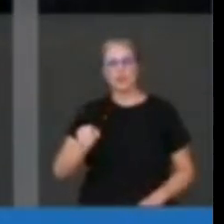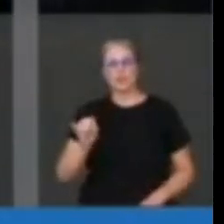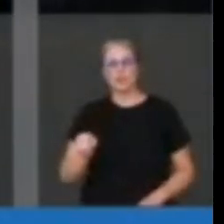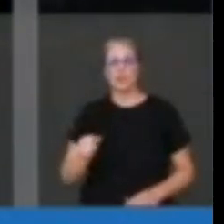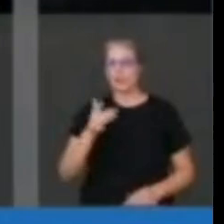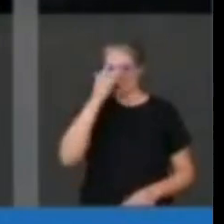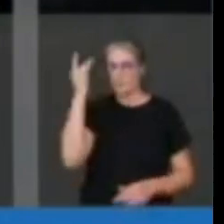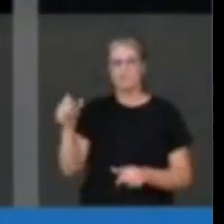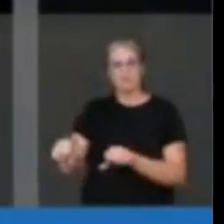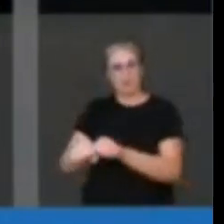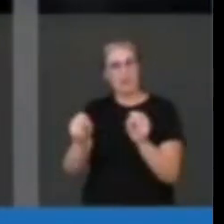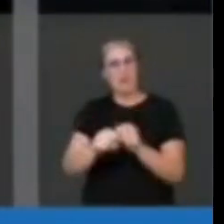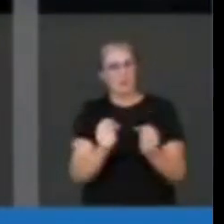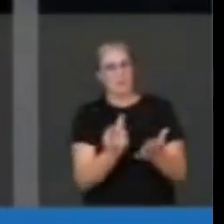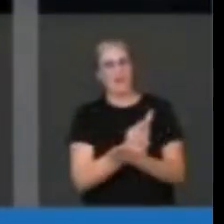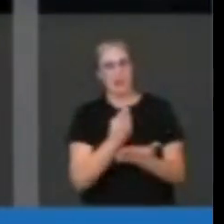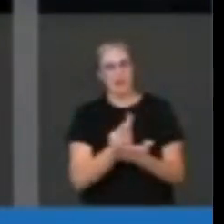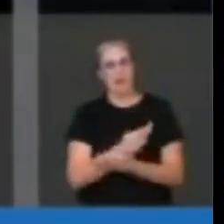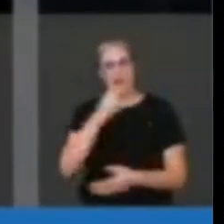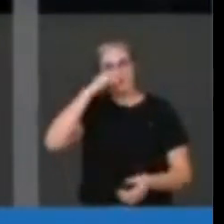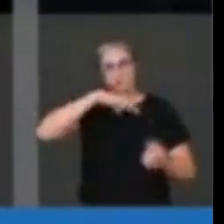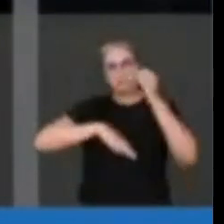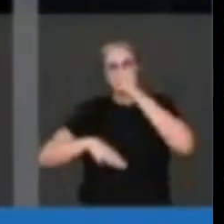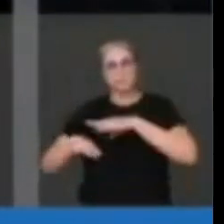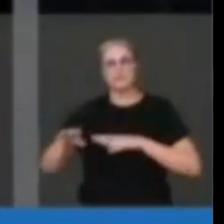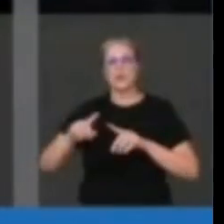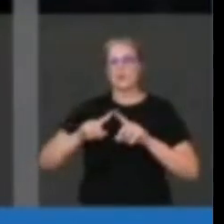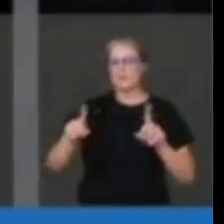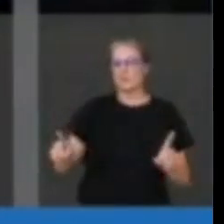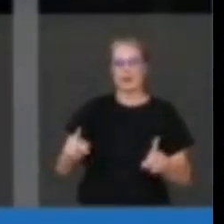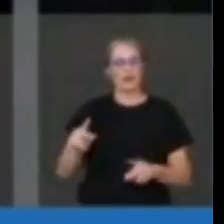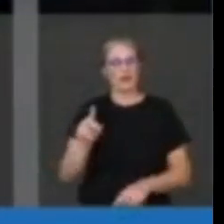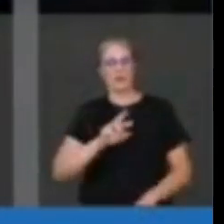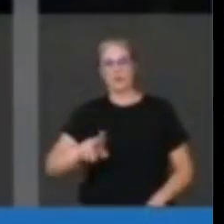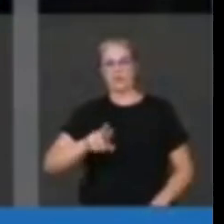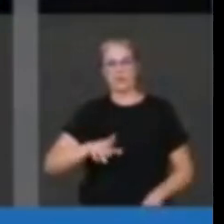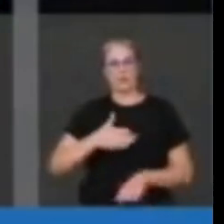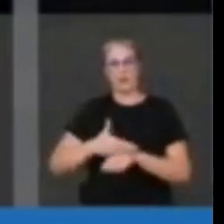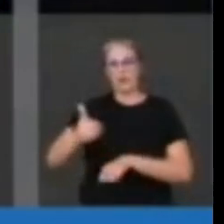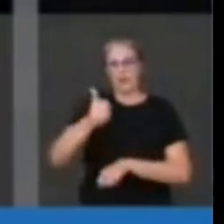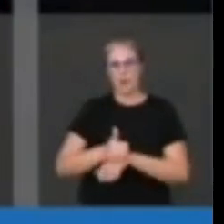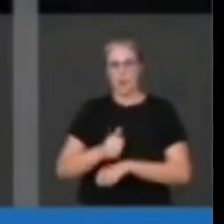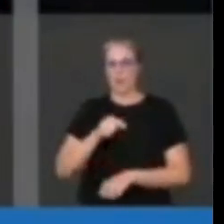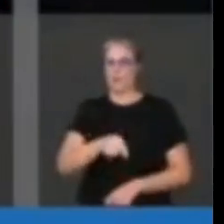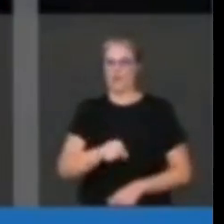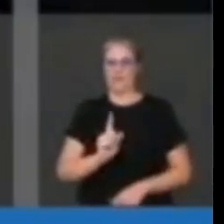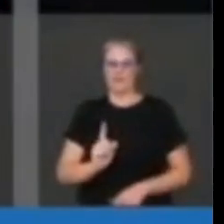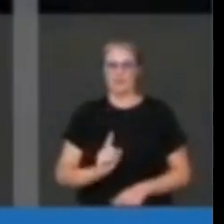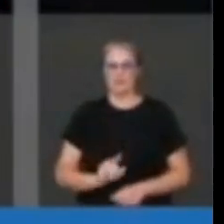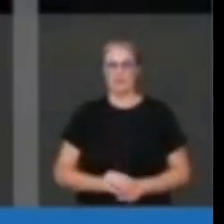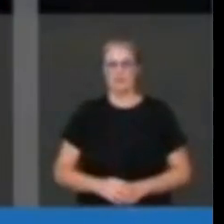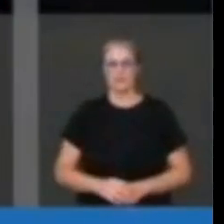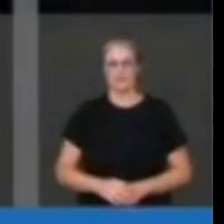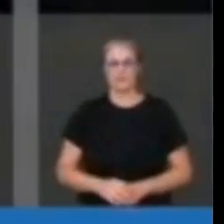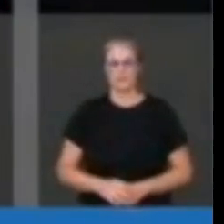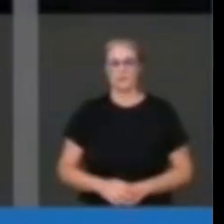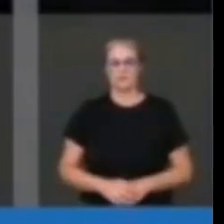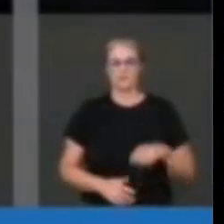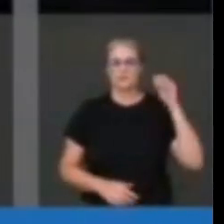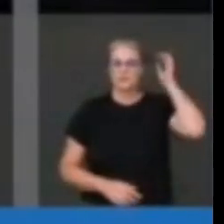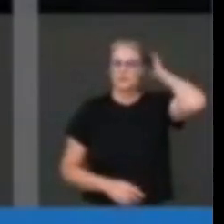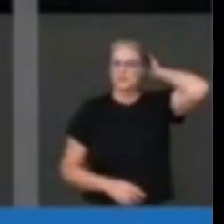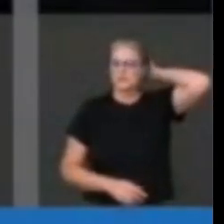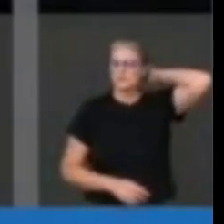de depredação ao bem público, mas não se tratou de golpe. Presidente Vitor, tinha vendedor de